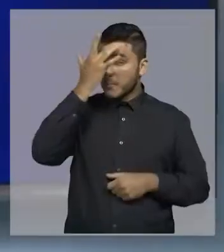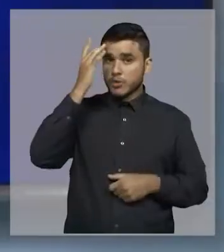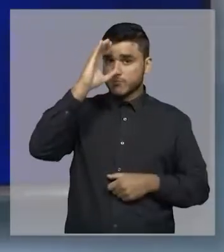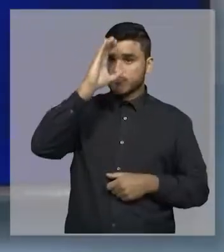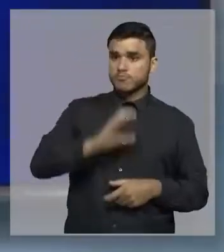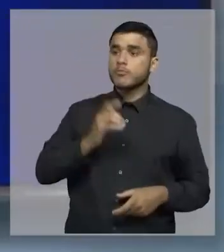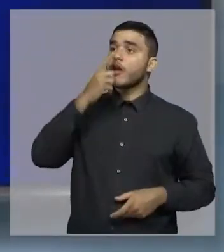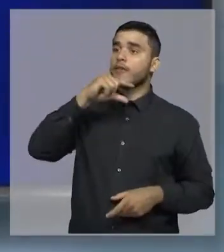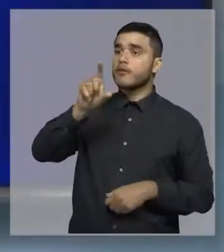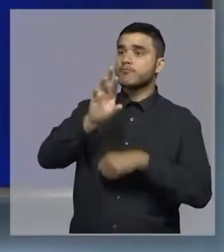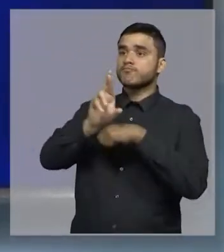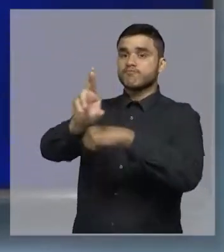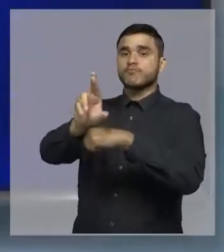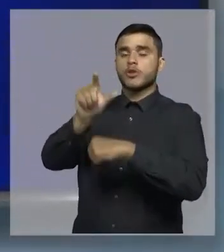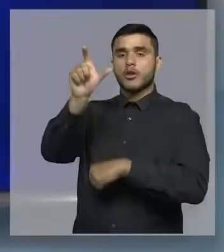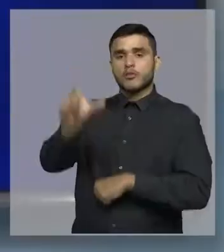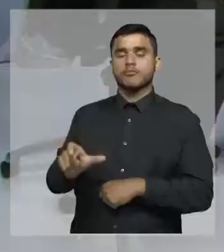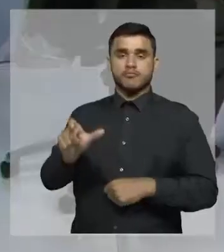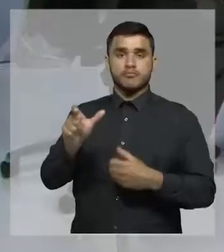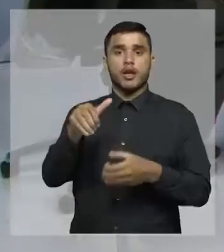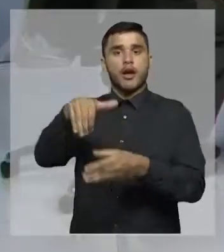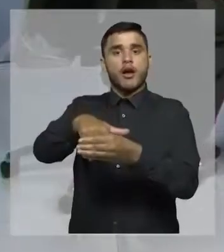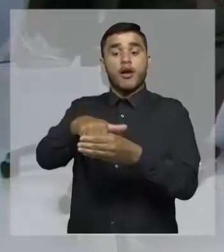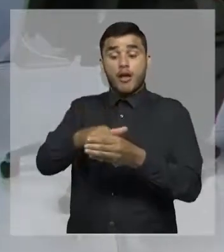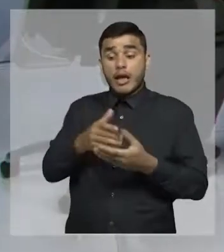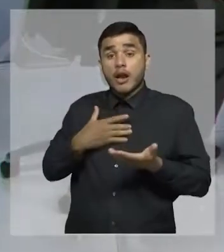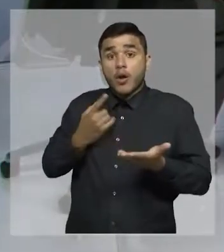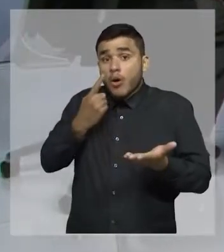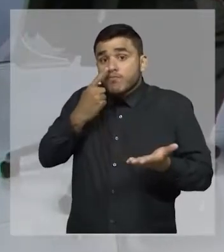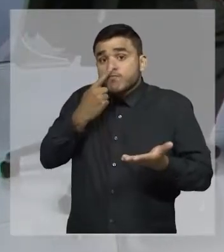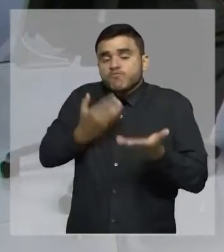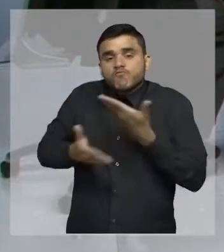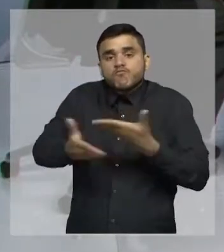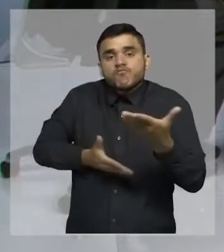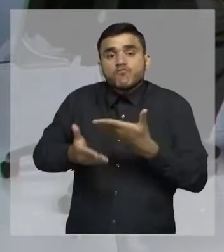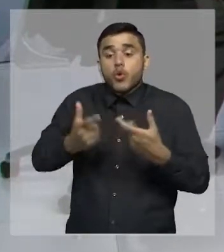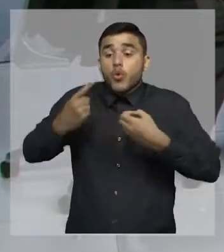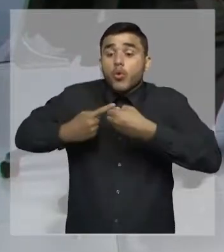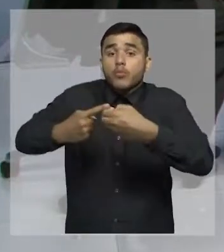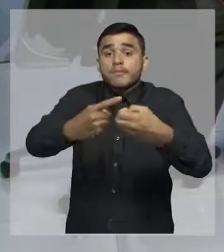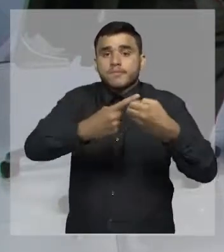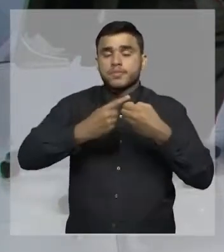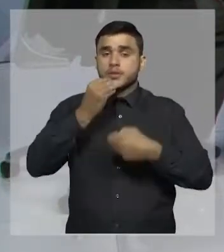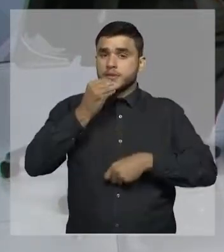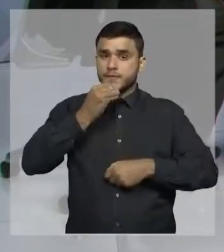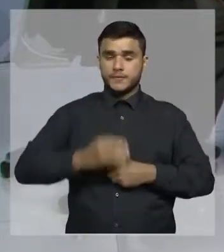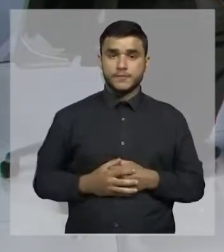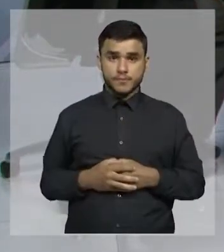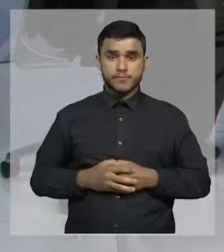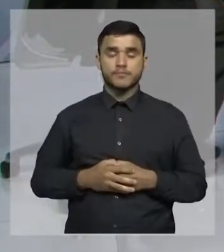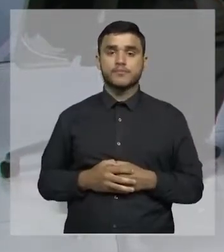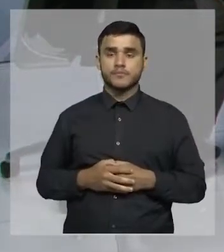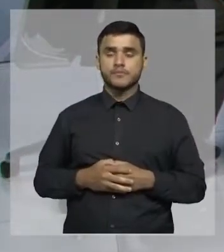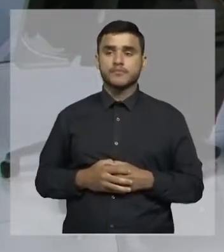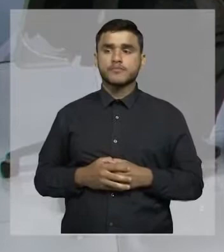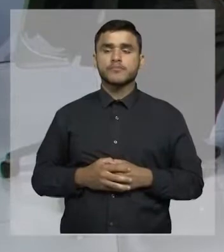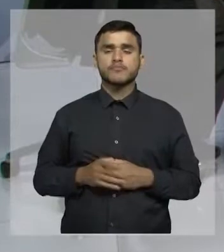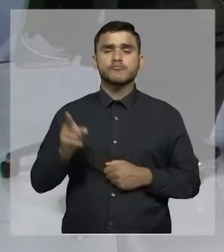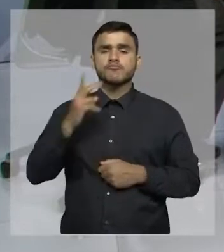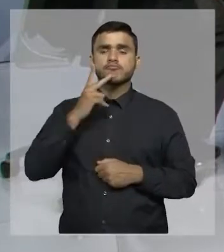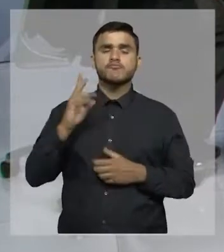seu representante. Agora eu gostaria, Arnaldo, de colocar dentro desse contexto,